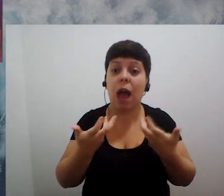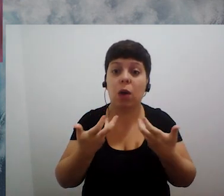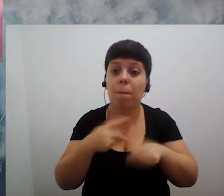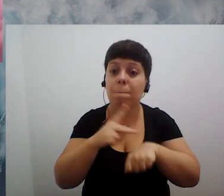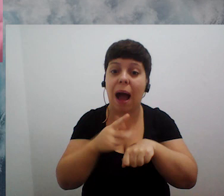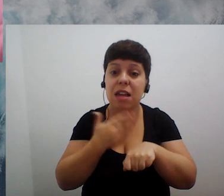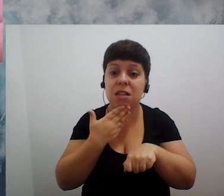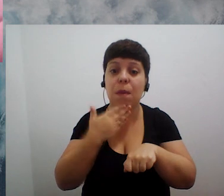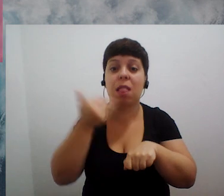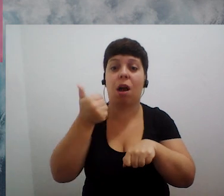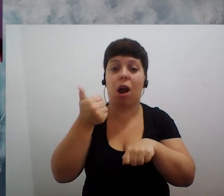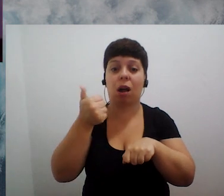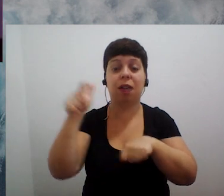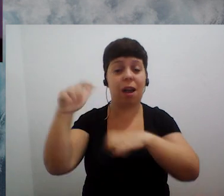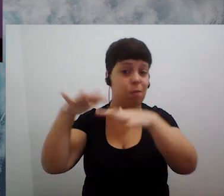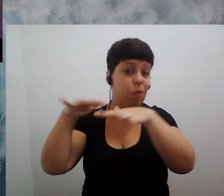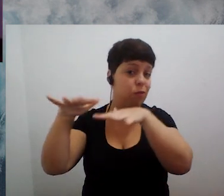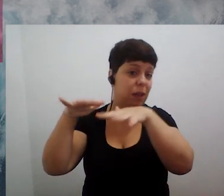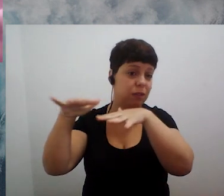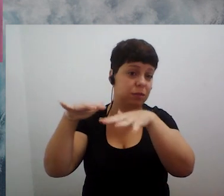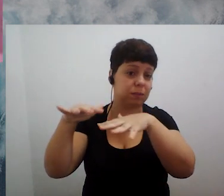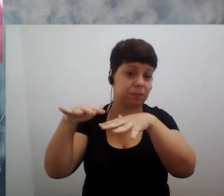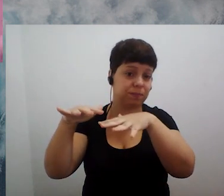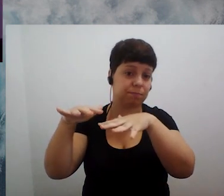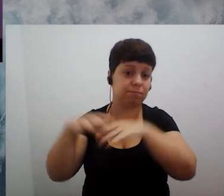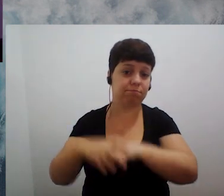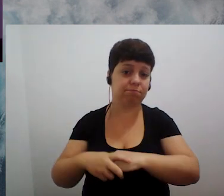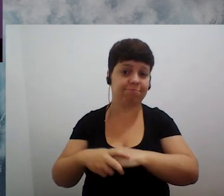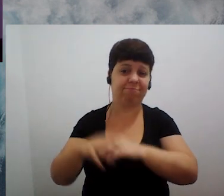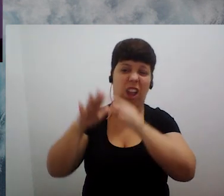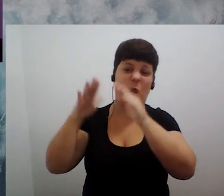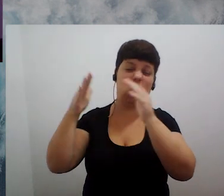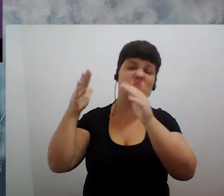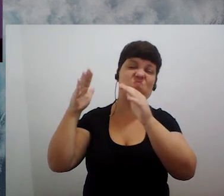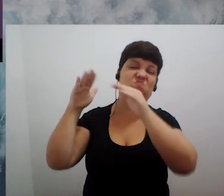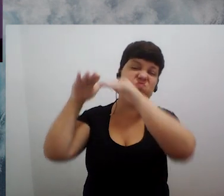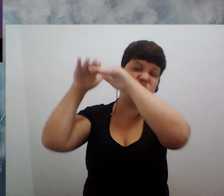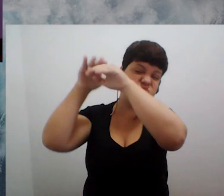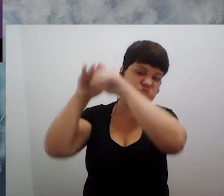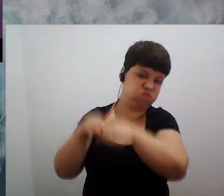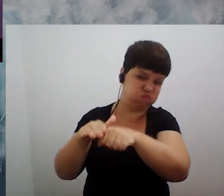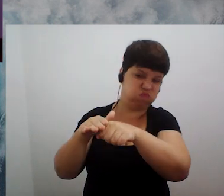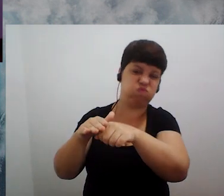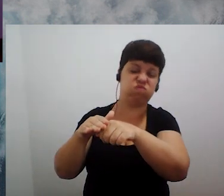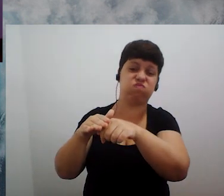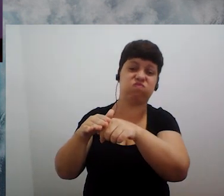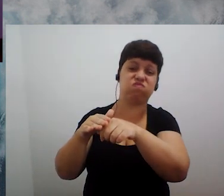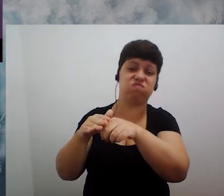Vamos ter um país melhor. E esse movimento ele foi, né, suprimido, né,